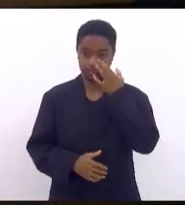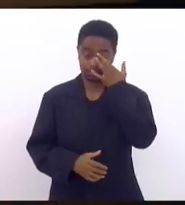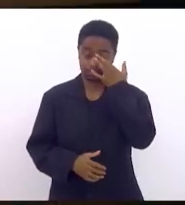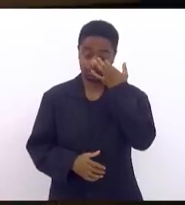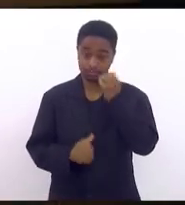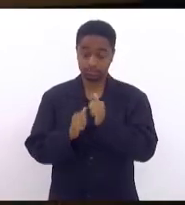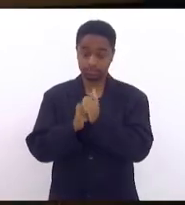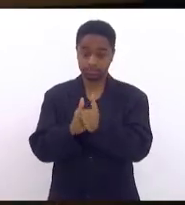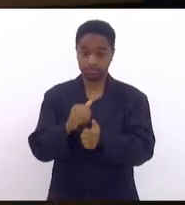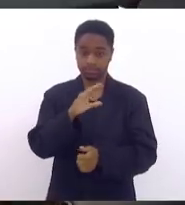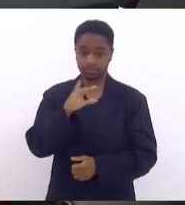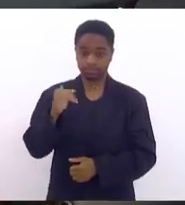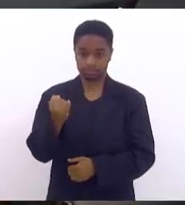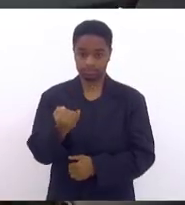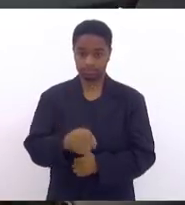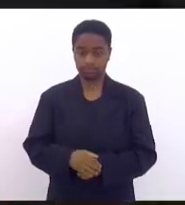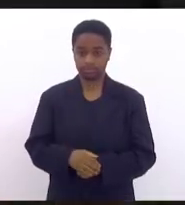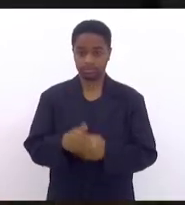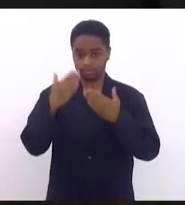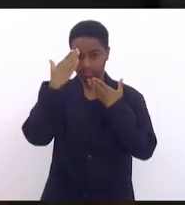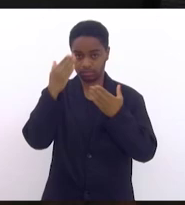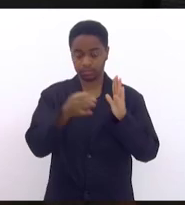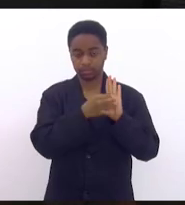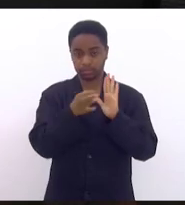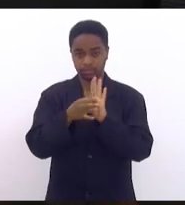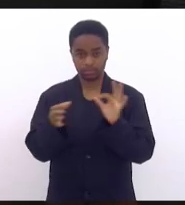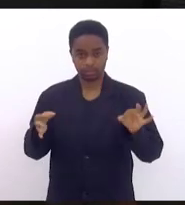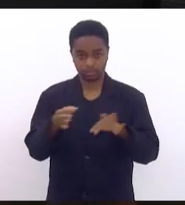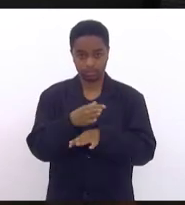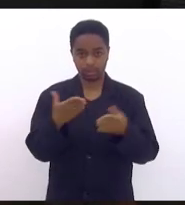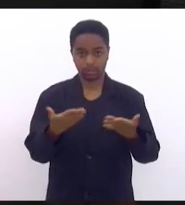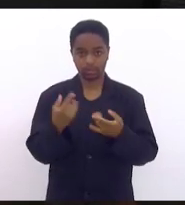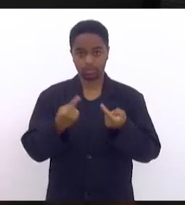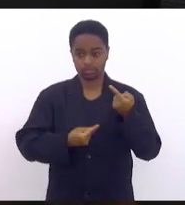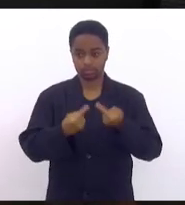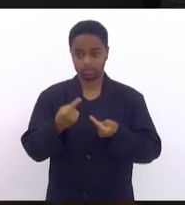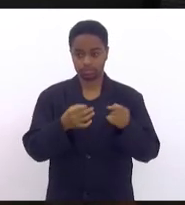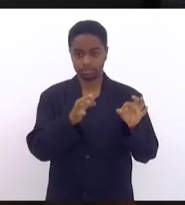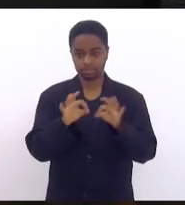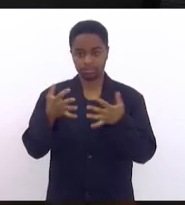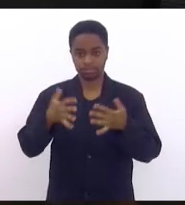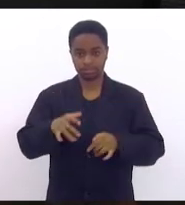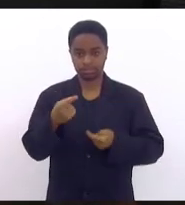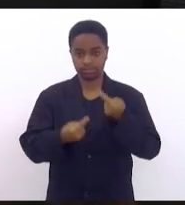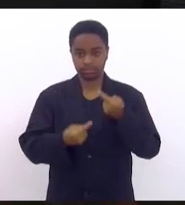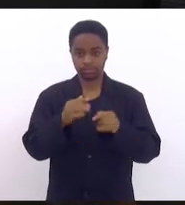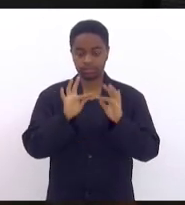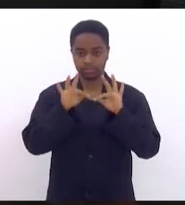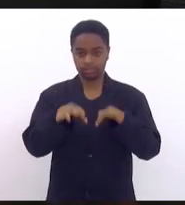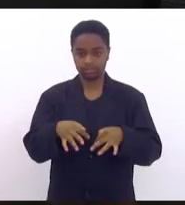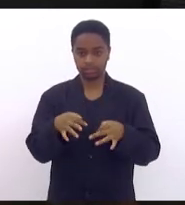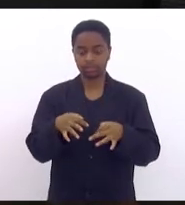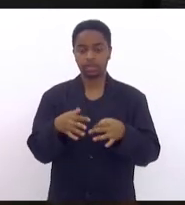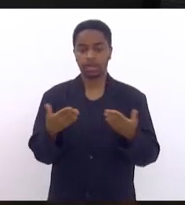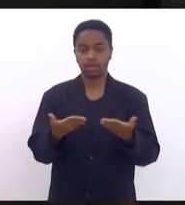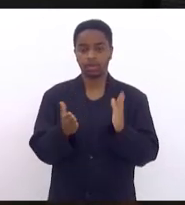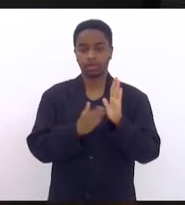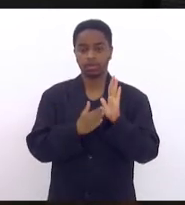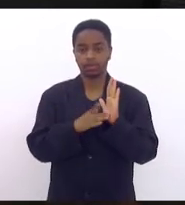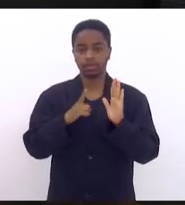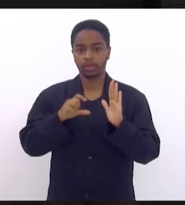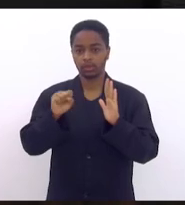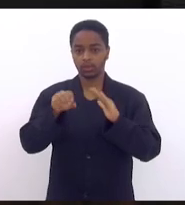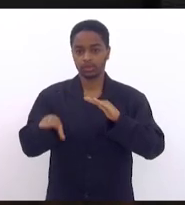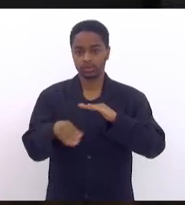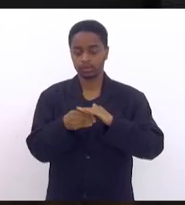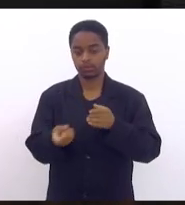Acompanha a CCJ, presidente. Muito obrigado. Com os pareceres emitidos, em discussão. Dou havendo quem queira discutir. Encerrada a discussão, a presente proposta recebeu 8 emendas